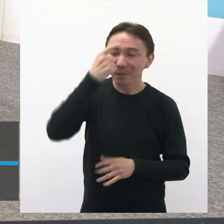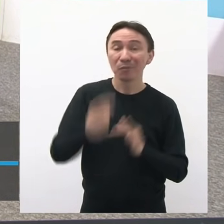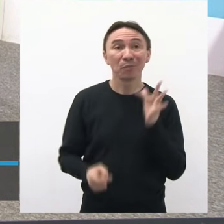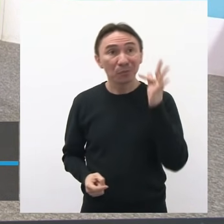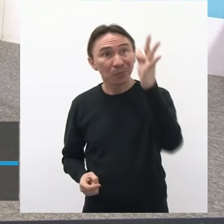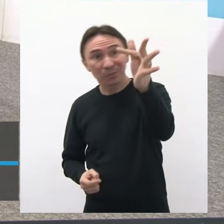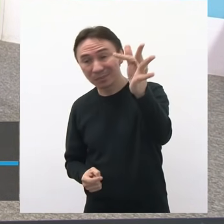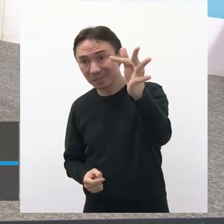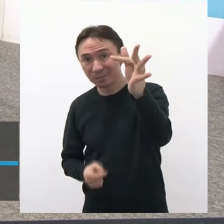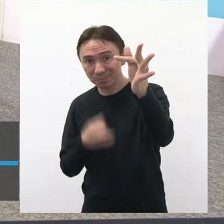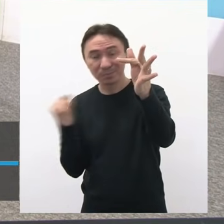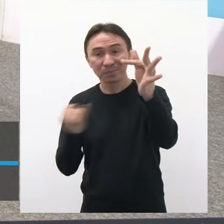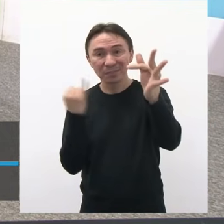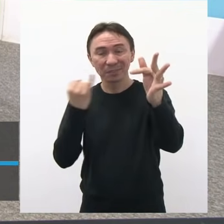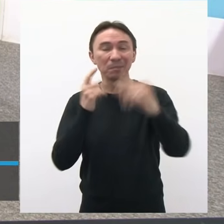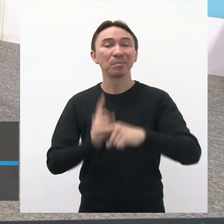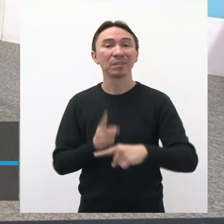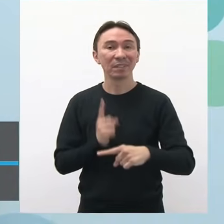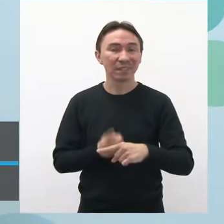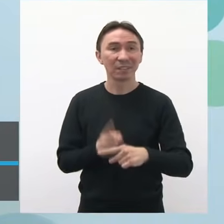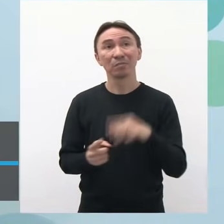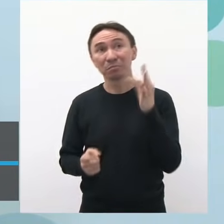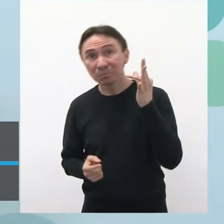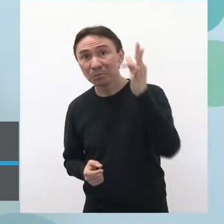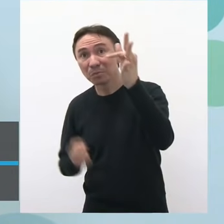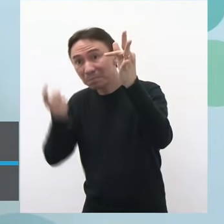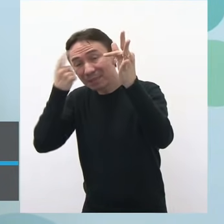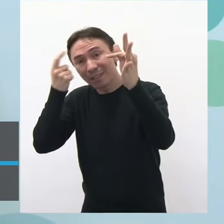futuro é projetar a esperança. Por quê?